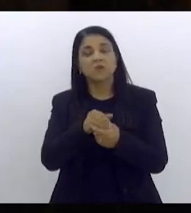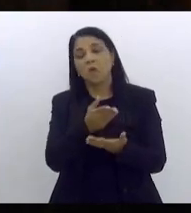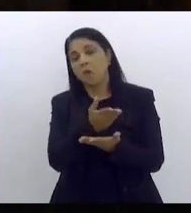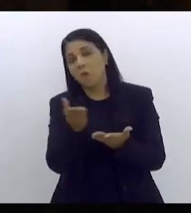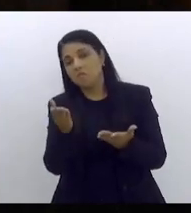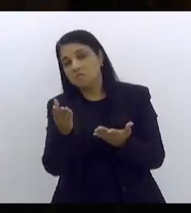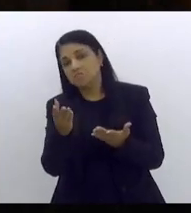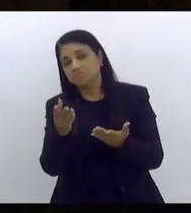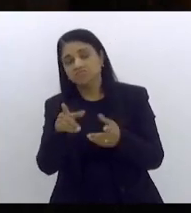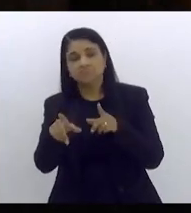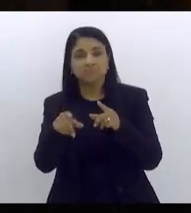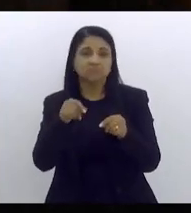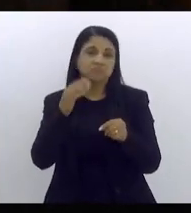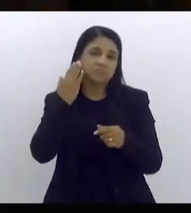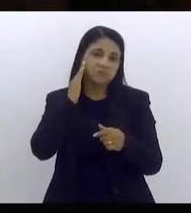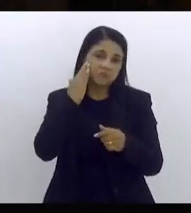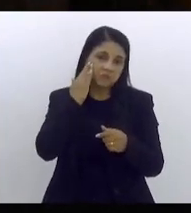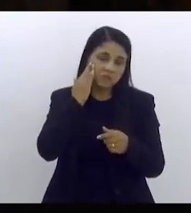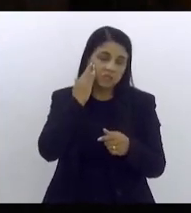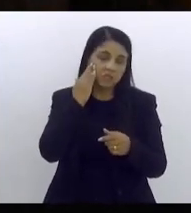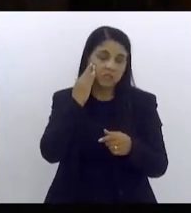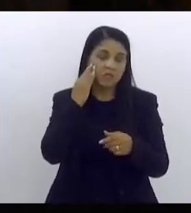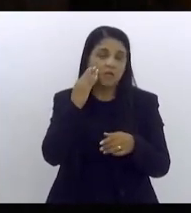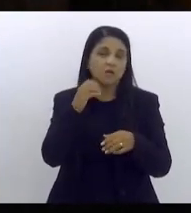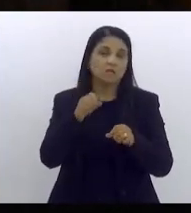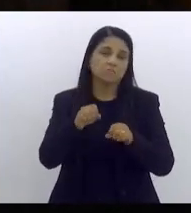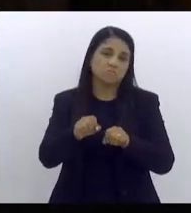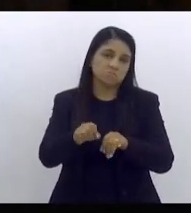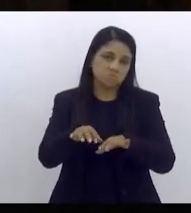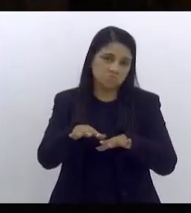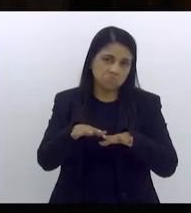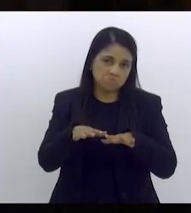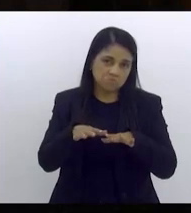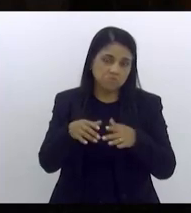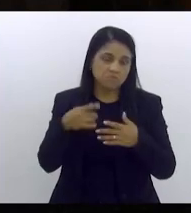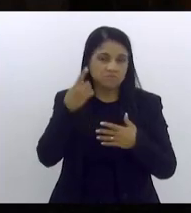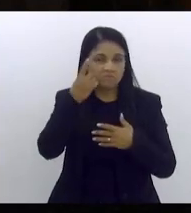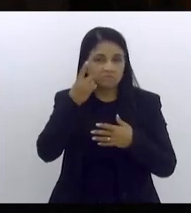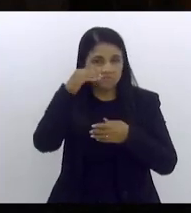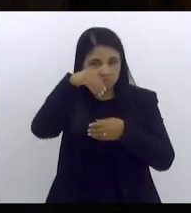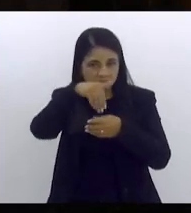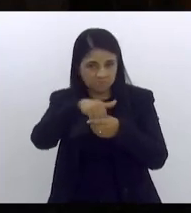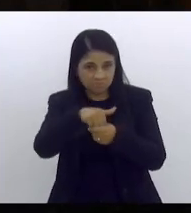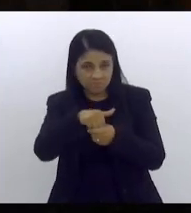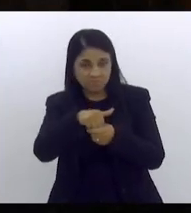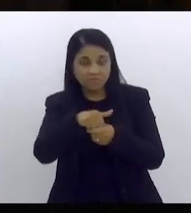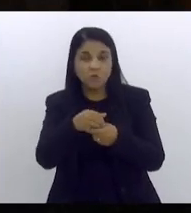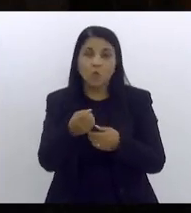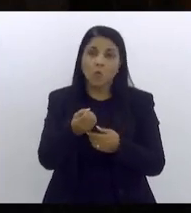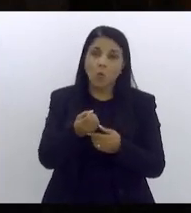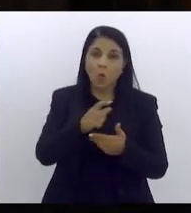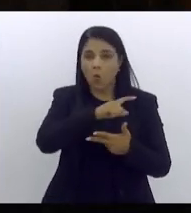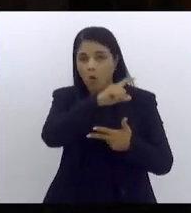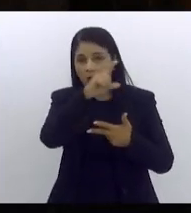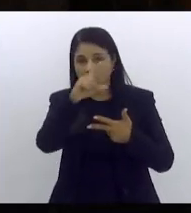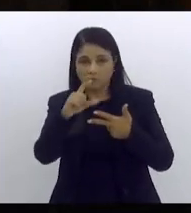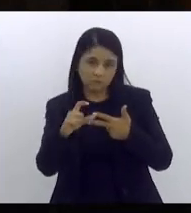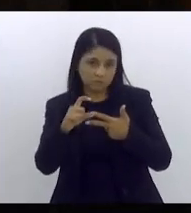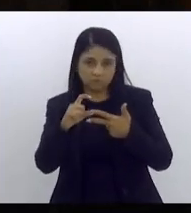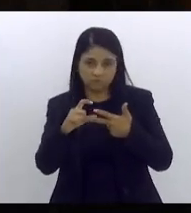interpretar, de posição no parlamento, ou até mesmo se dirigir para o poder